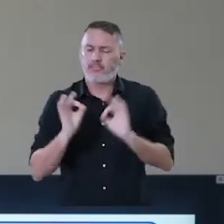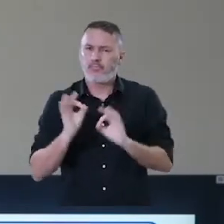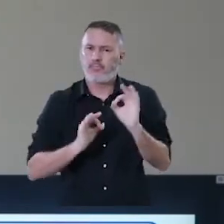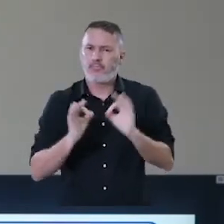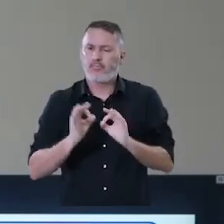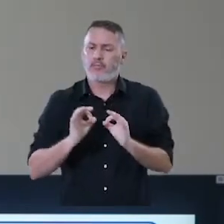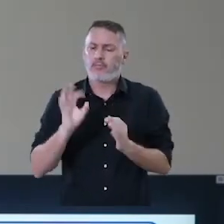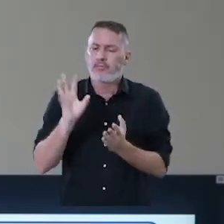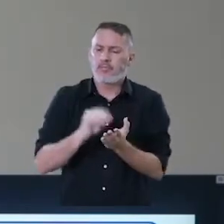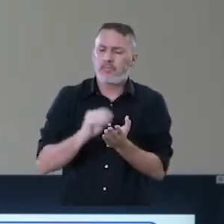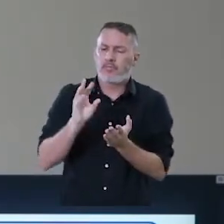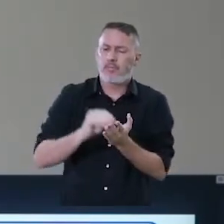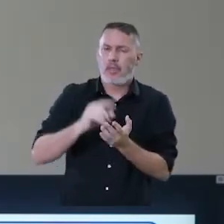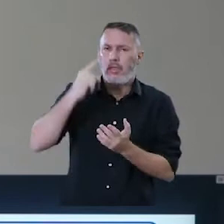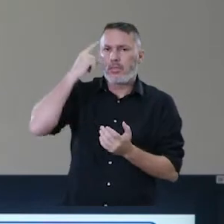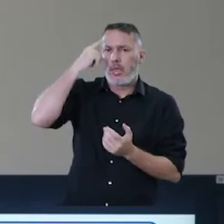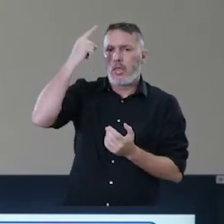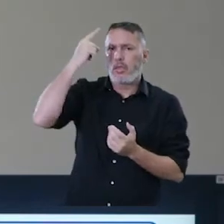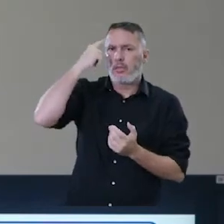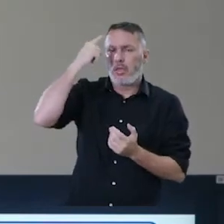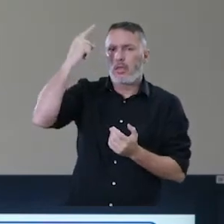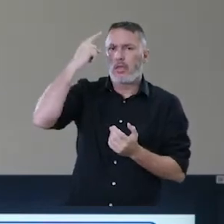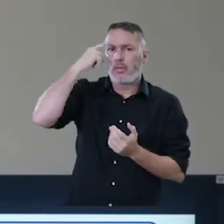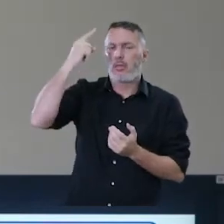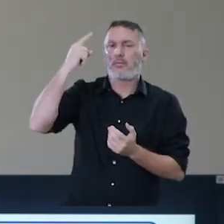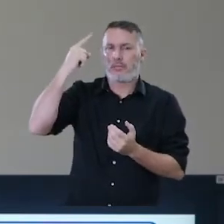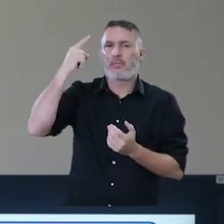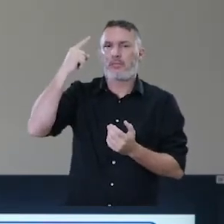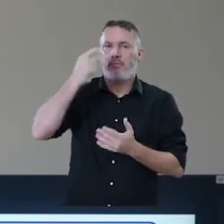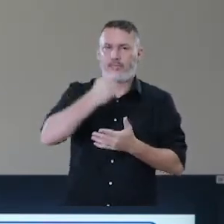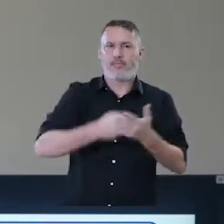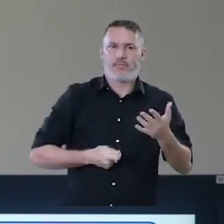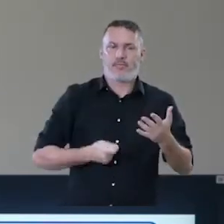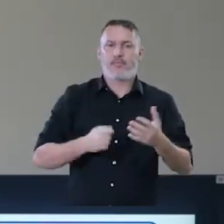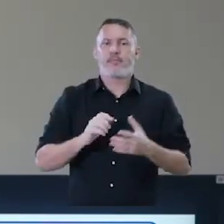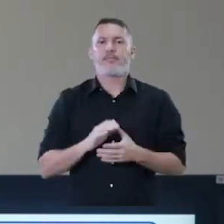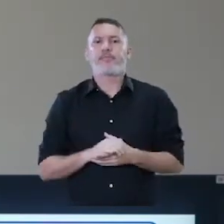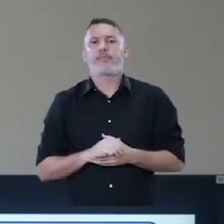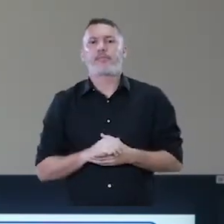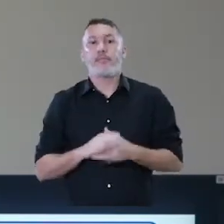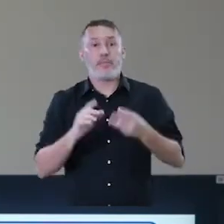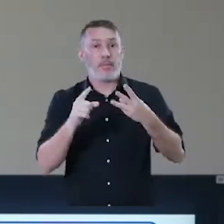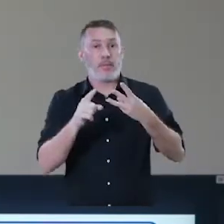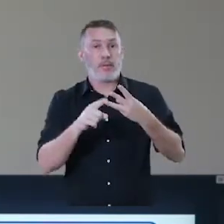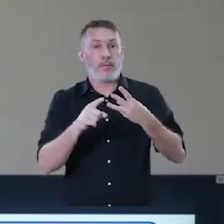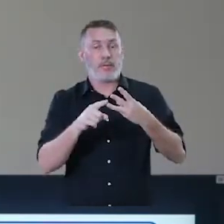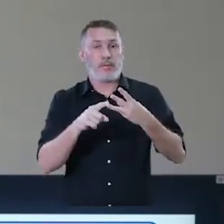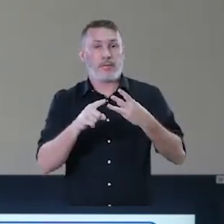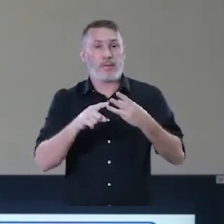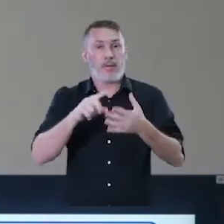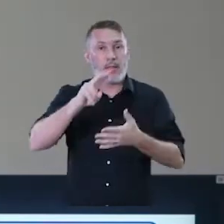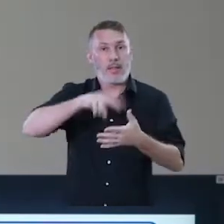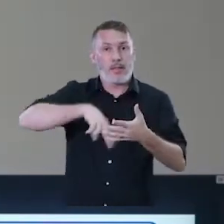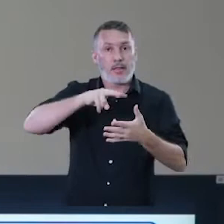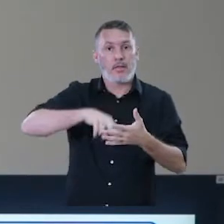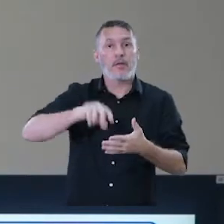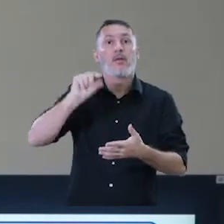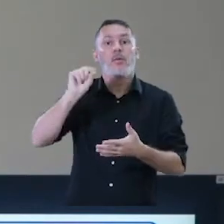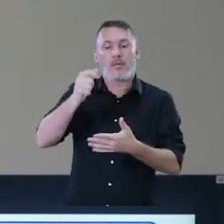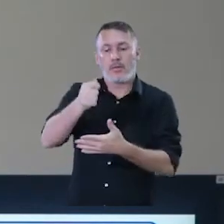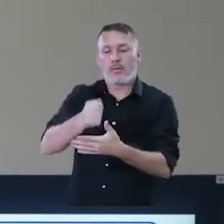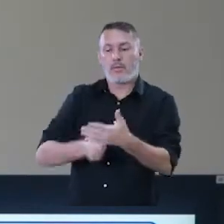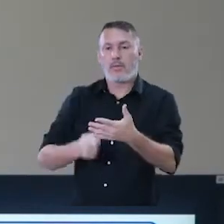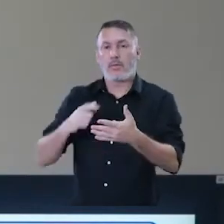alcance depois ideias para escrever o seu texto. Falamos sobre o projeto de texto, falamos sobre a leitura da